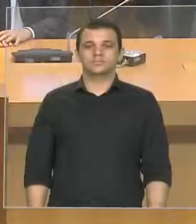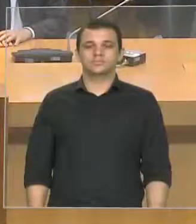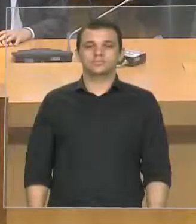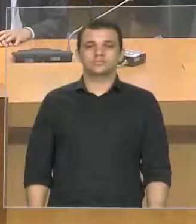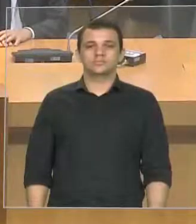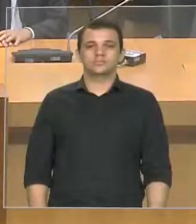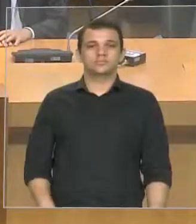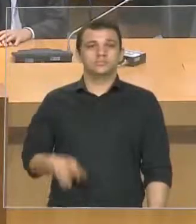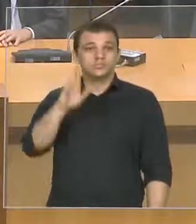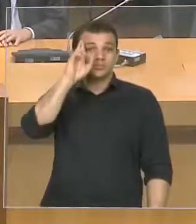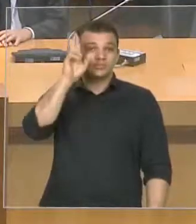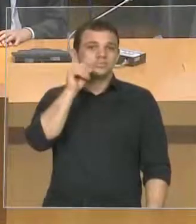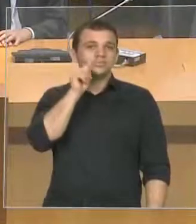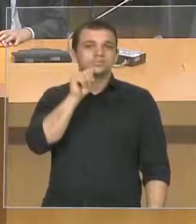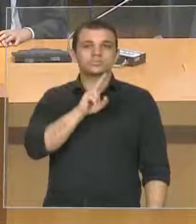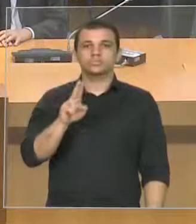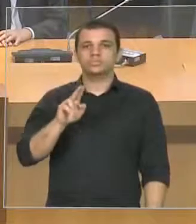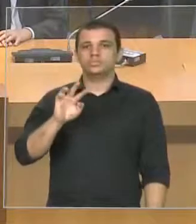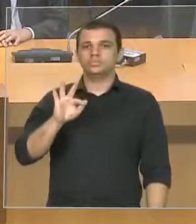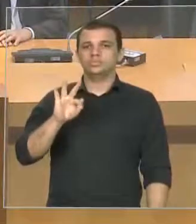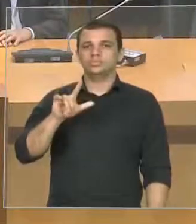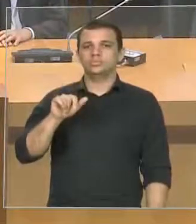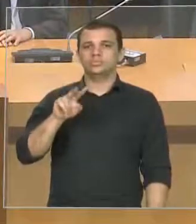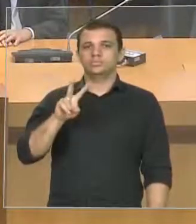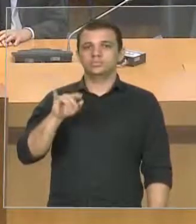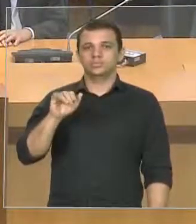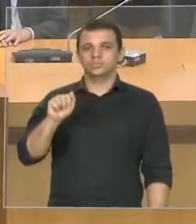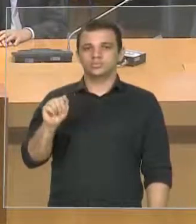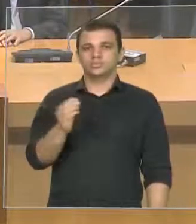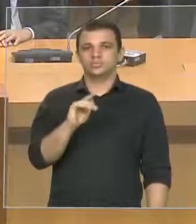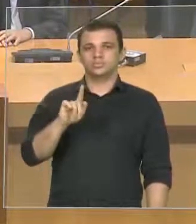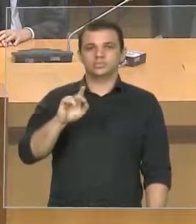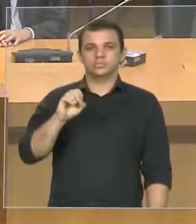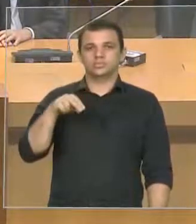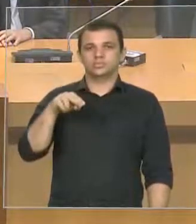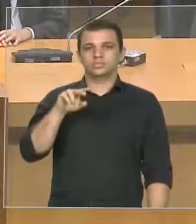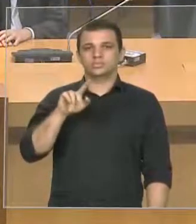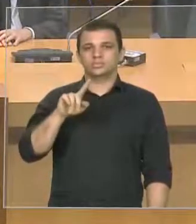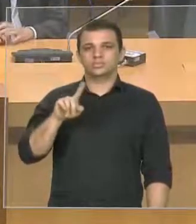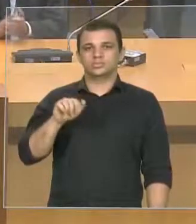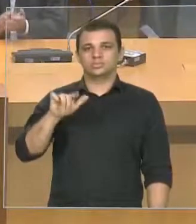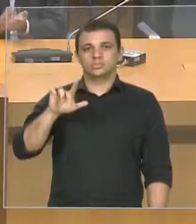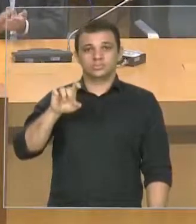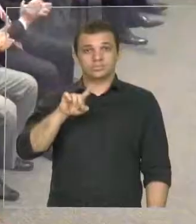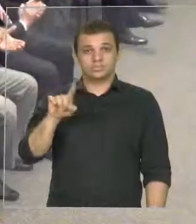Excelentíssima senhora Flávia Gonzalez Leite, representando o Ministério Público de Contas.